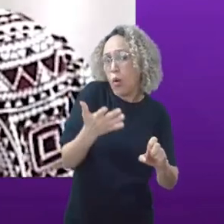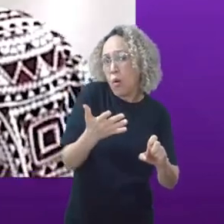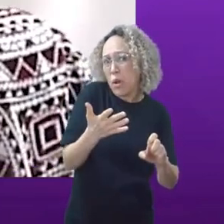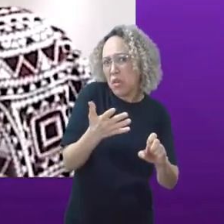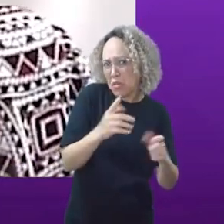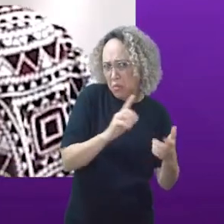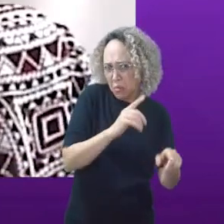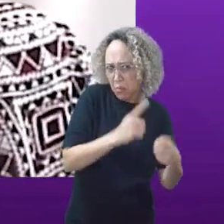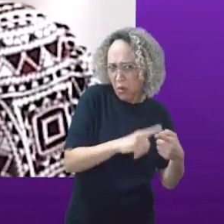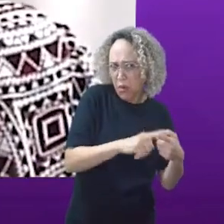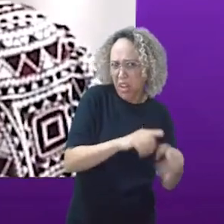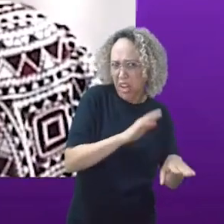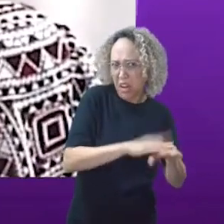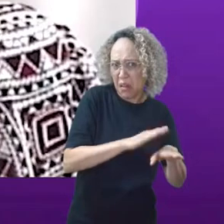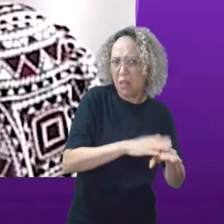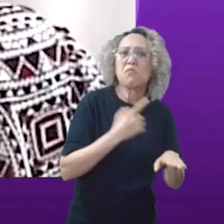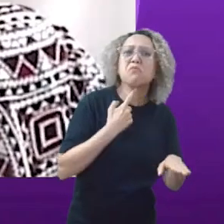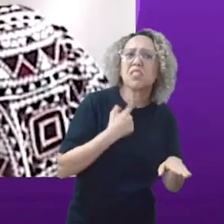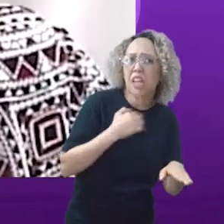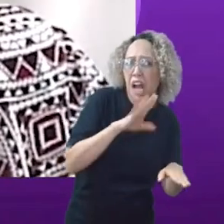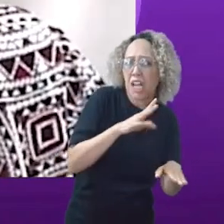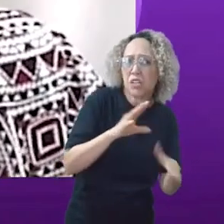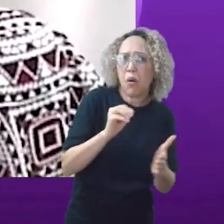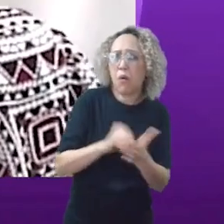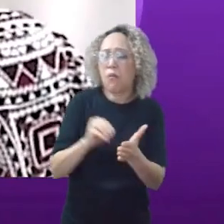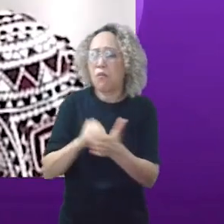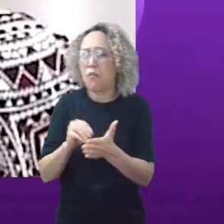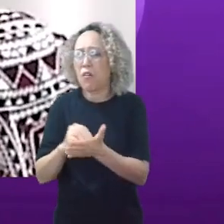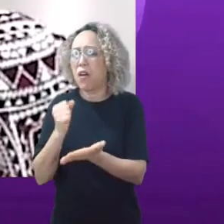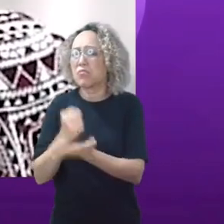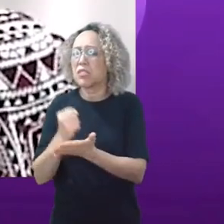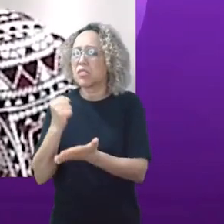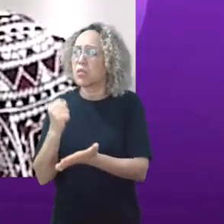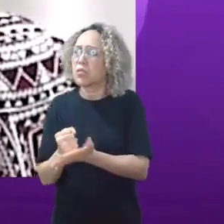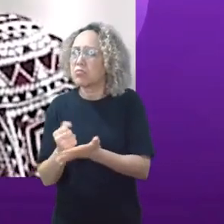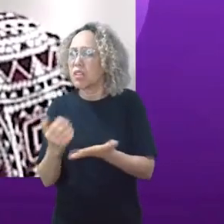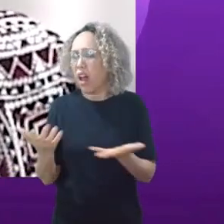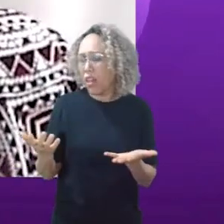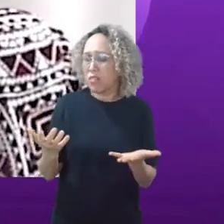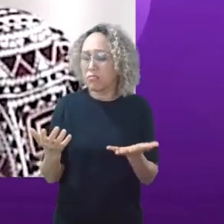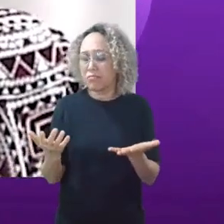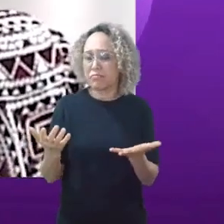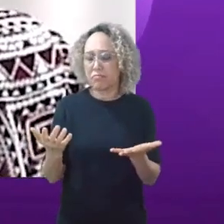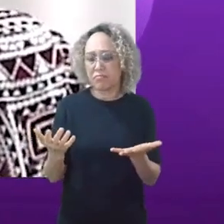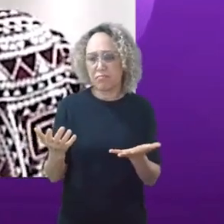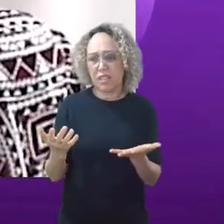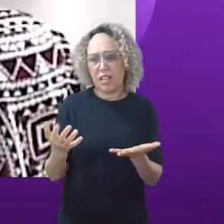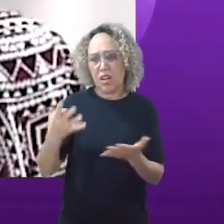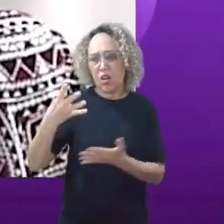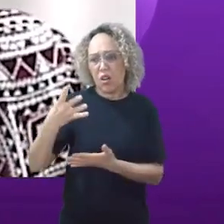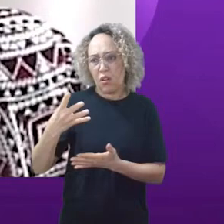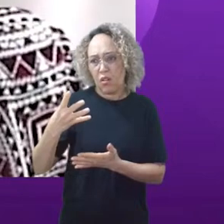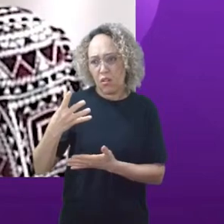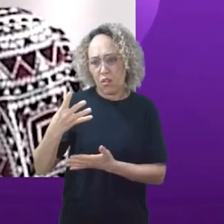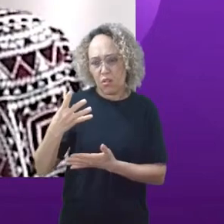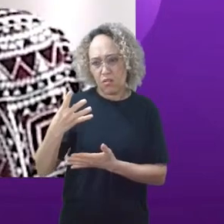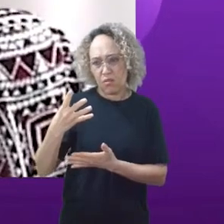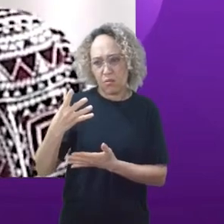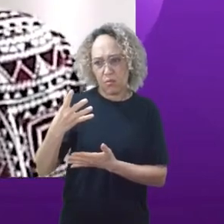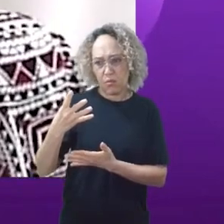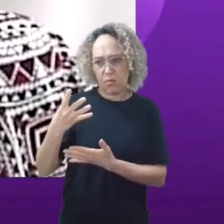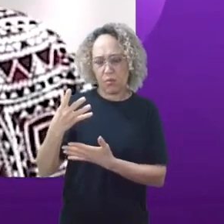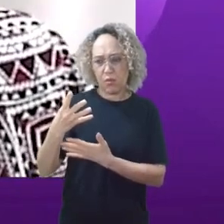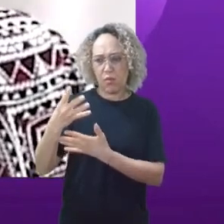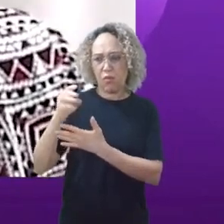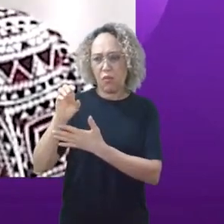alternativa. O grupo que é de falta de alternativa é de 40%, mais ou menos. e muitos deles diziam